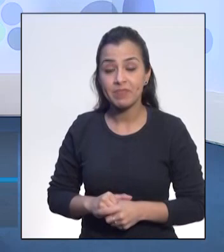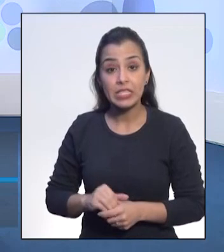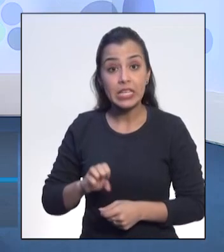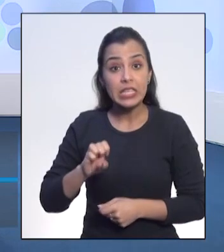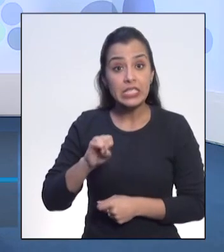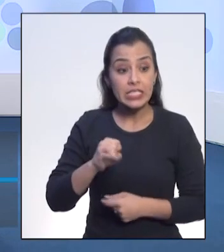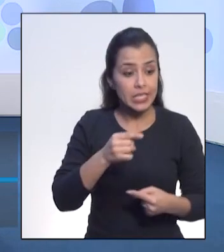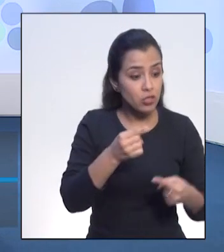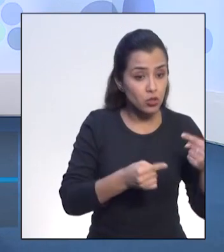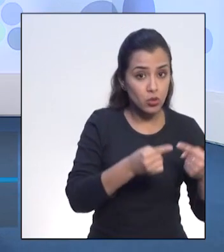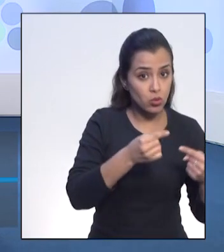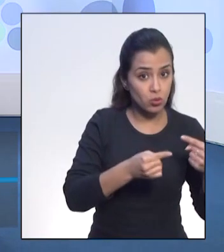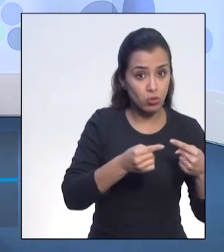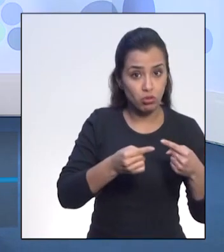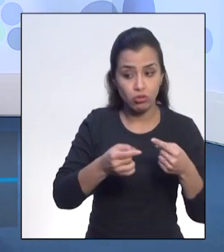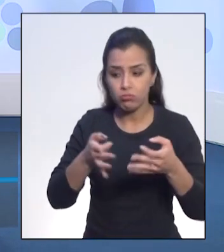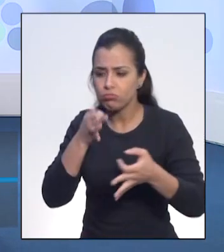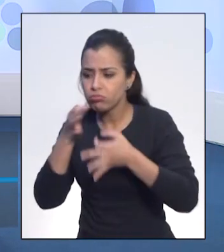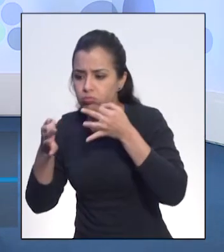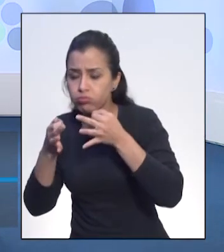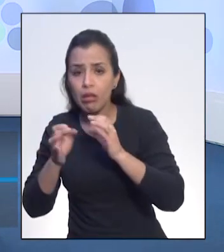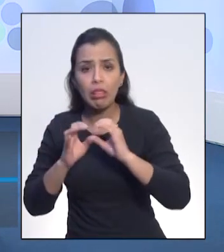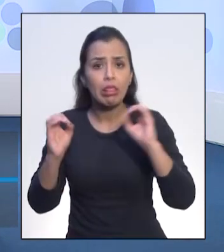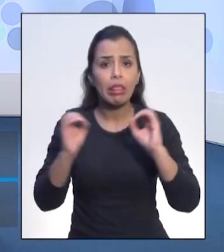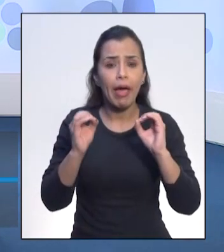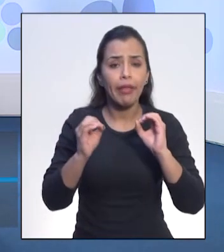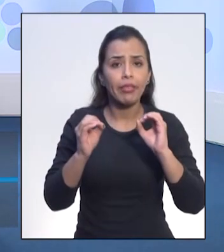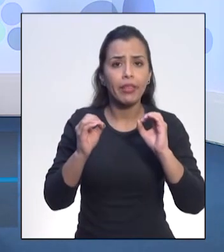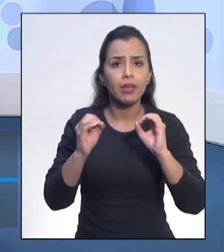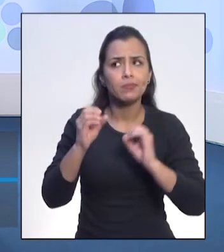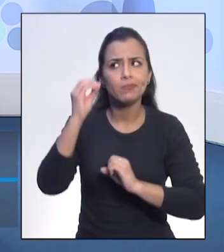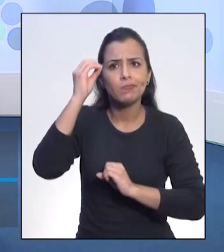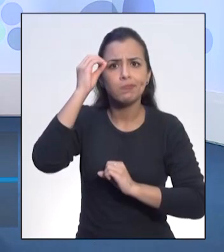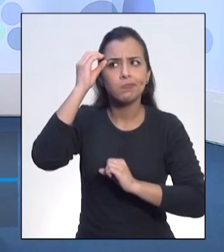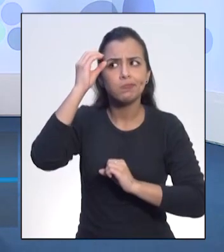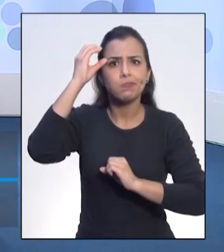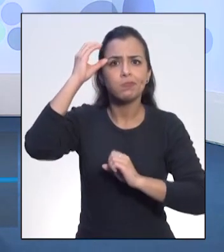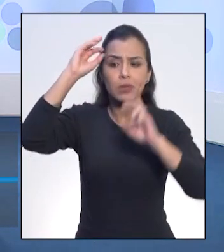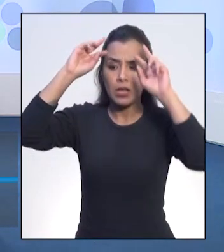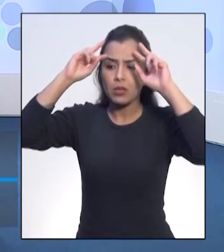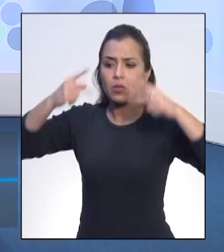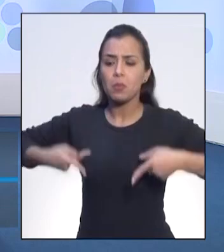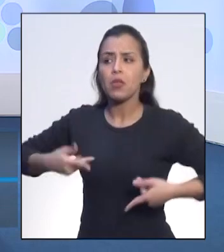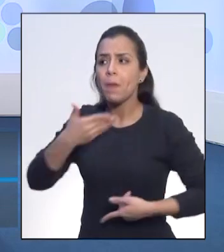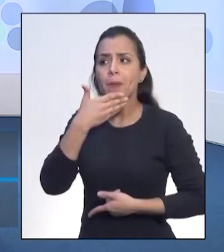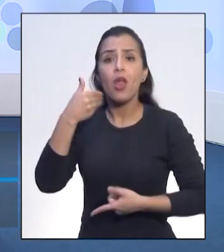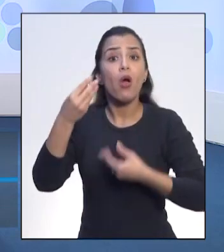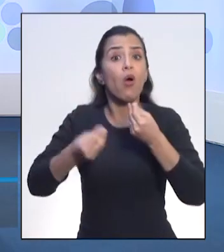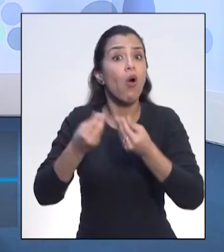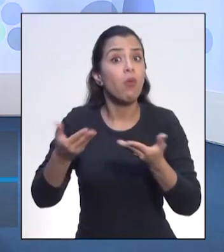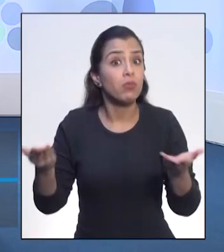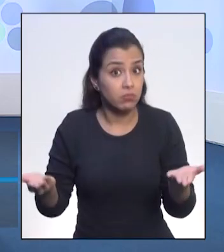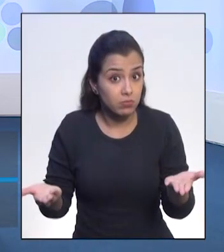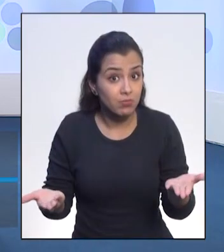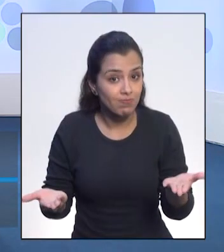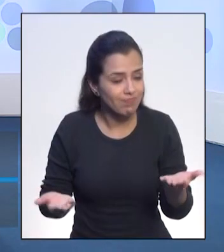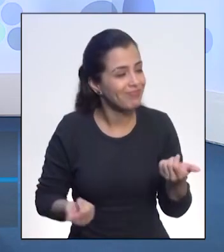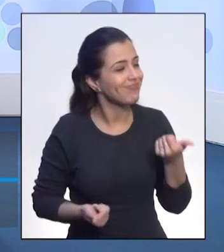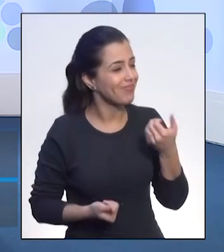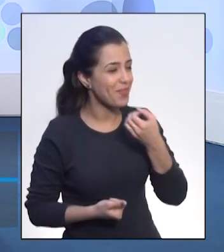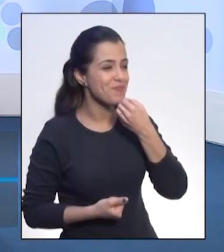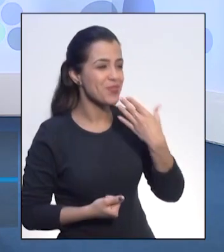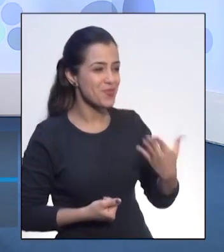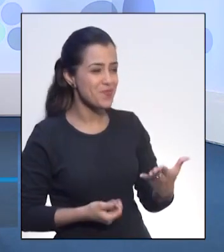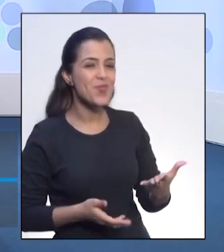não discute e não critica as coisas, como nós nos tornamos seres humanos melhores? Muito bem colocado, hein,